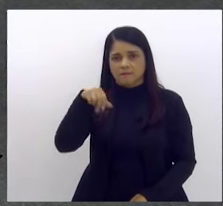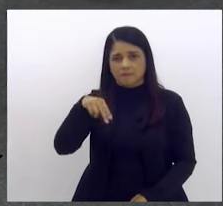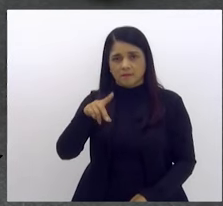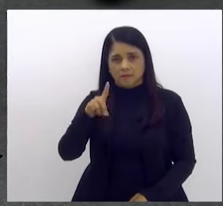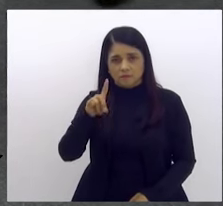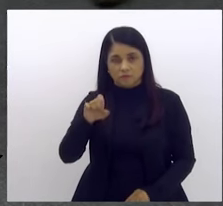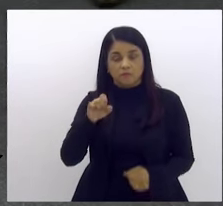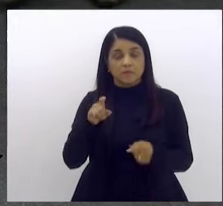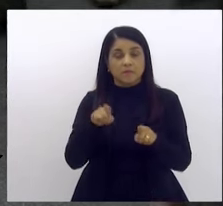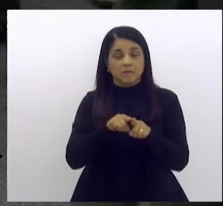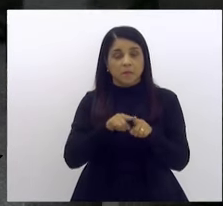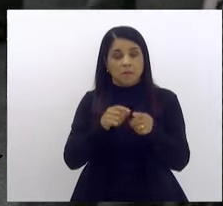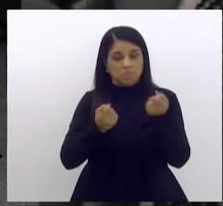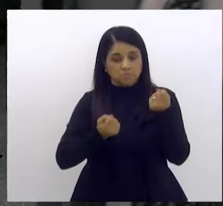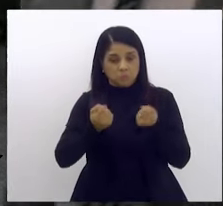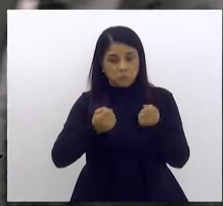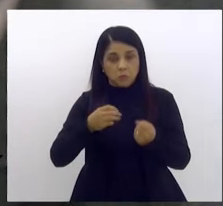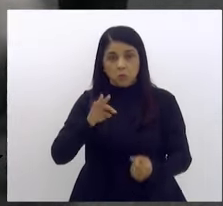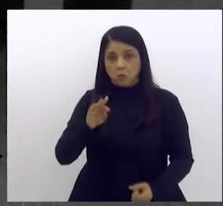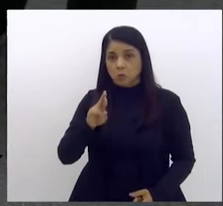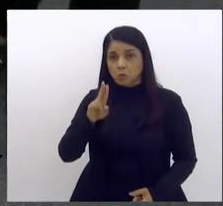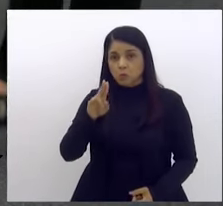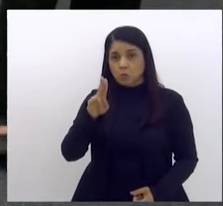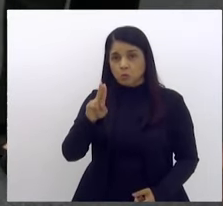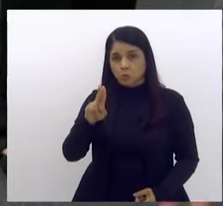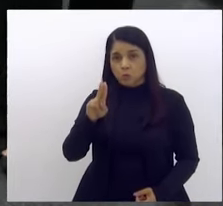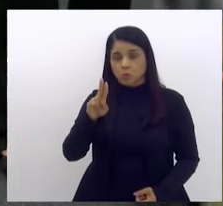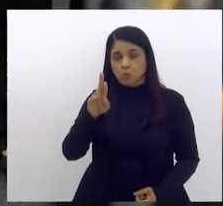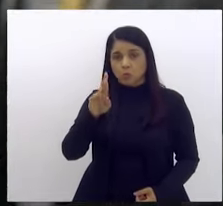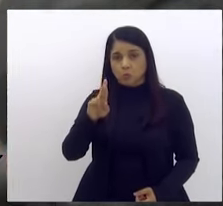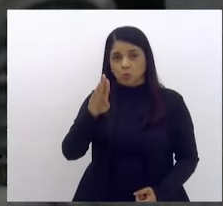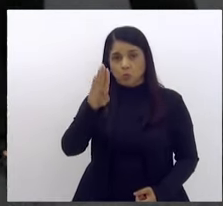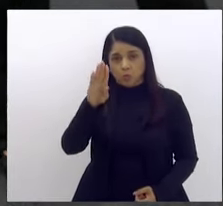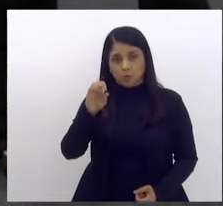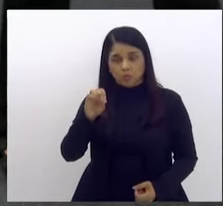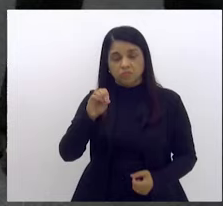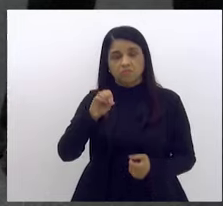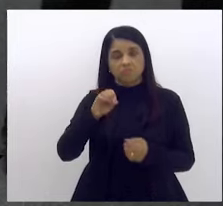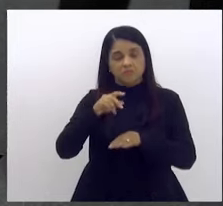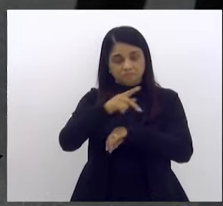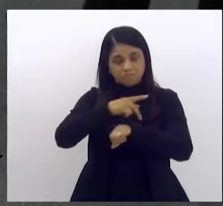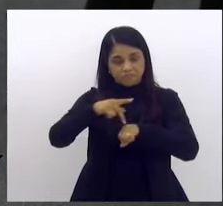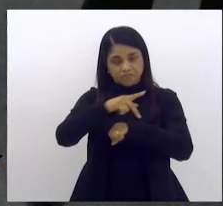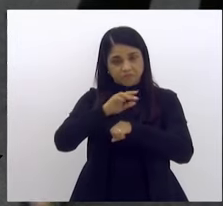um motor turbo, que vai ser exportado para vários modelos da montadora.